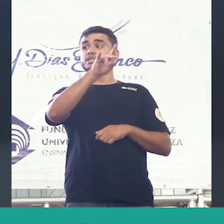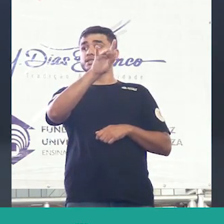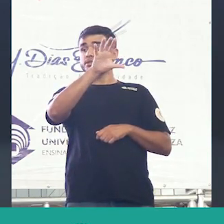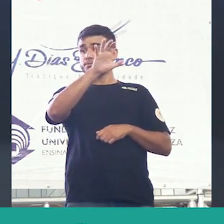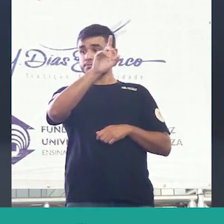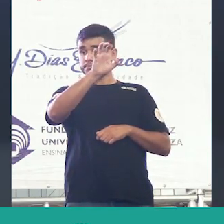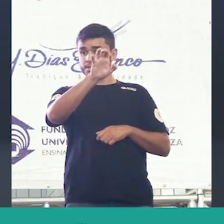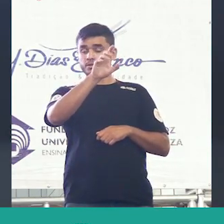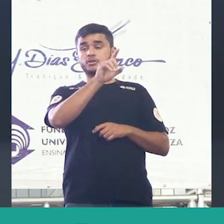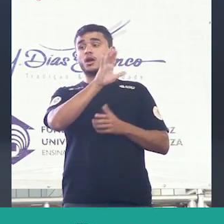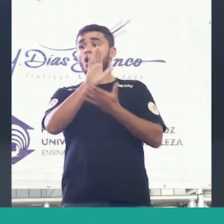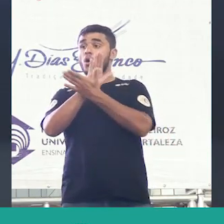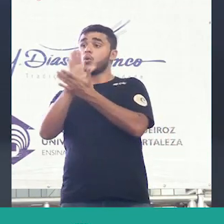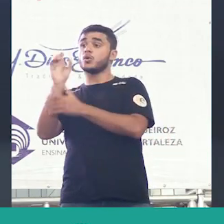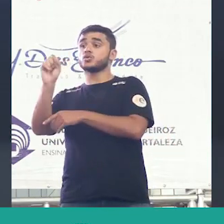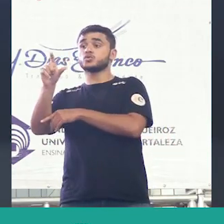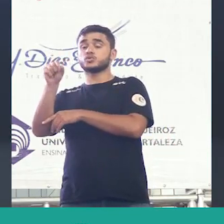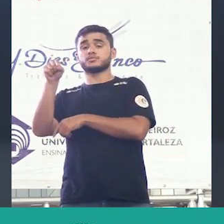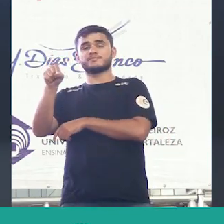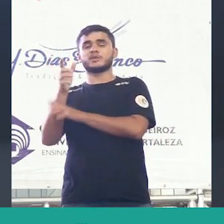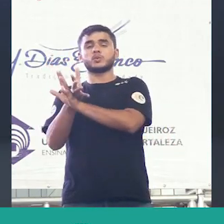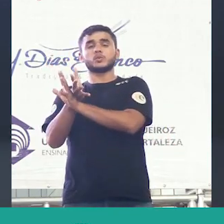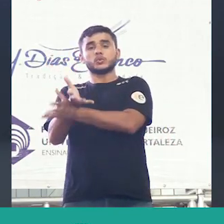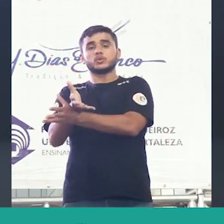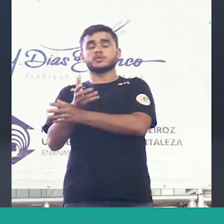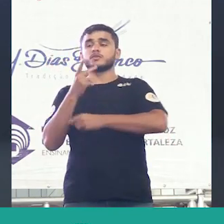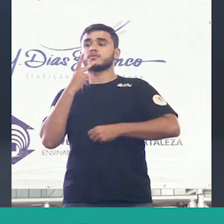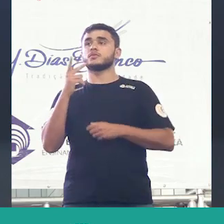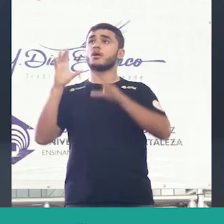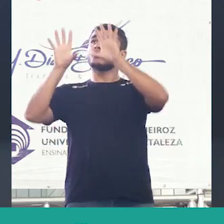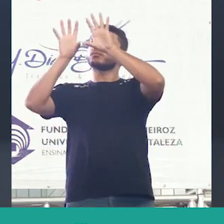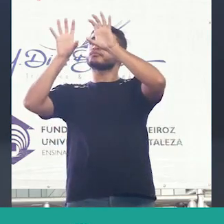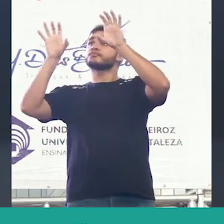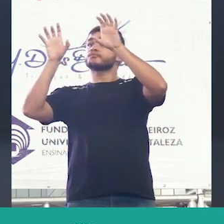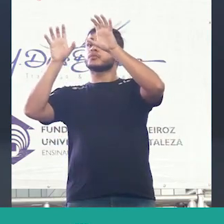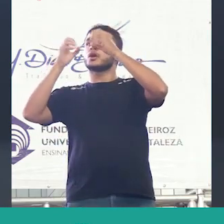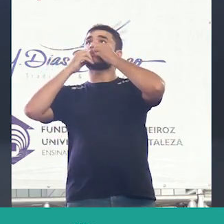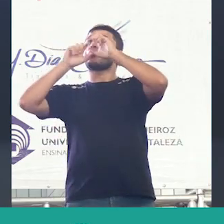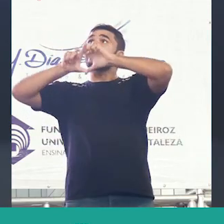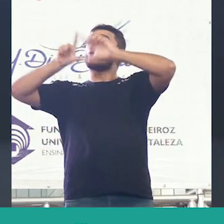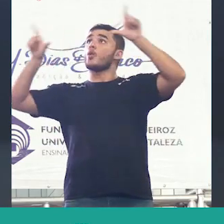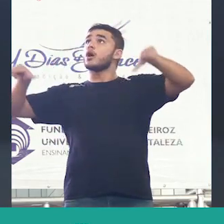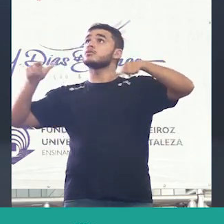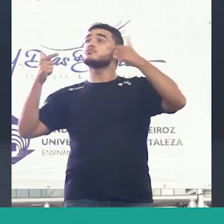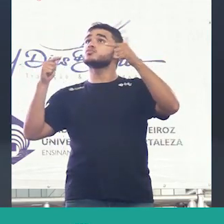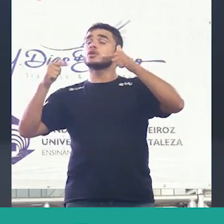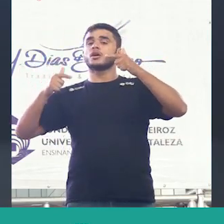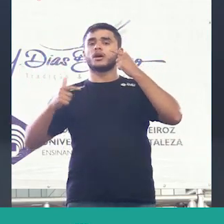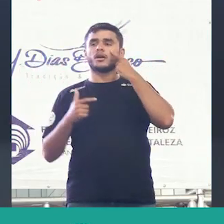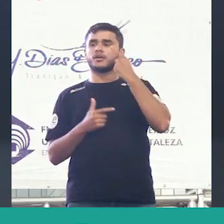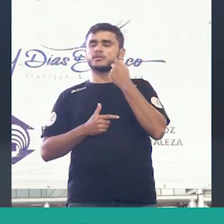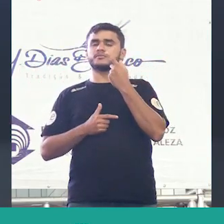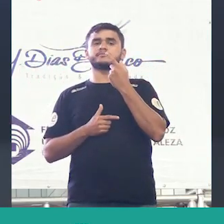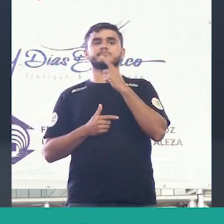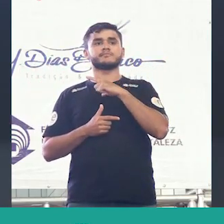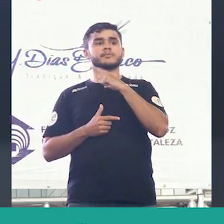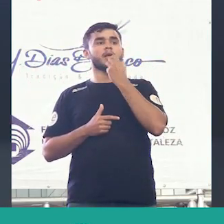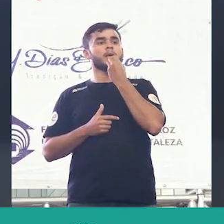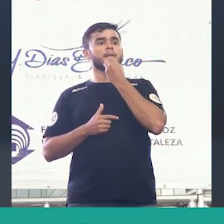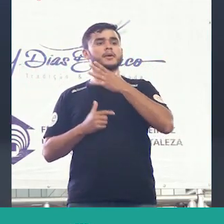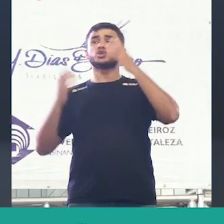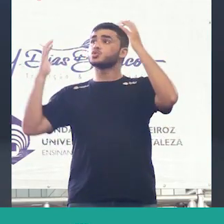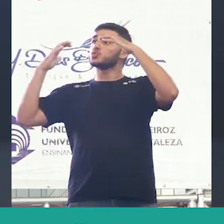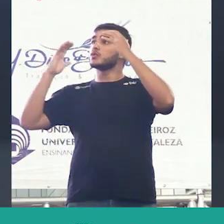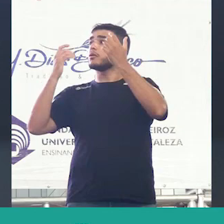Beleza? Aí como aqui estava uma época muito seca, poucas nuvens, foi ideal para eles observarem melhor do que na Ilha